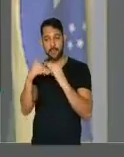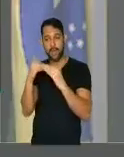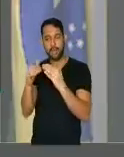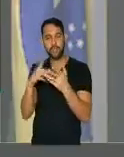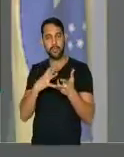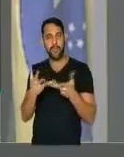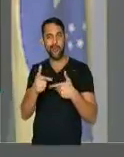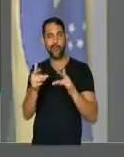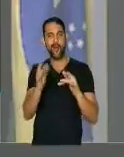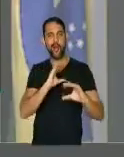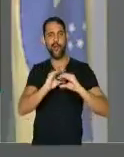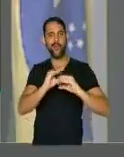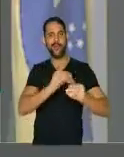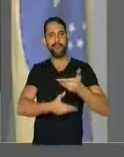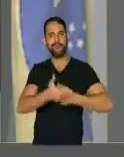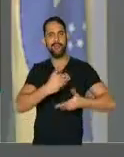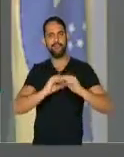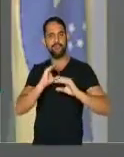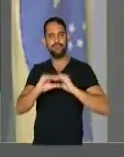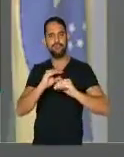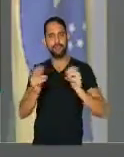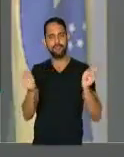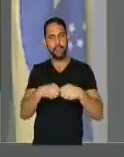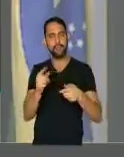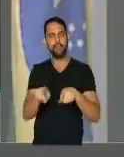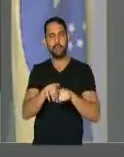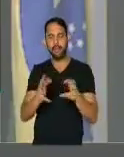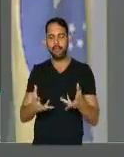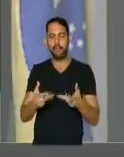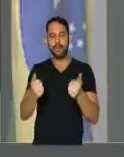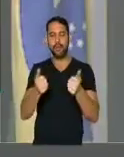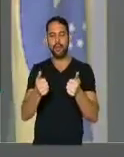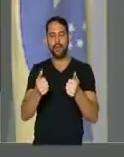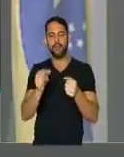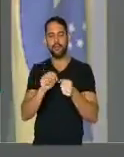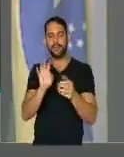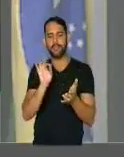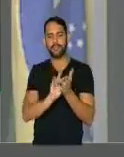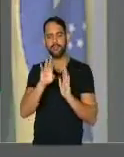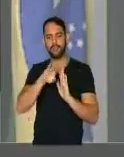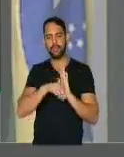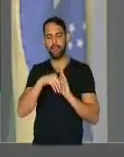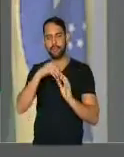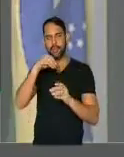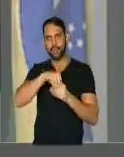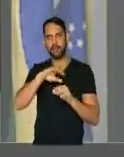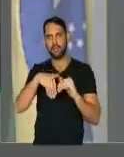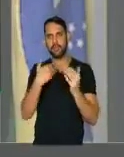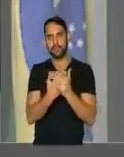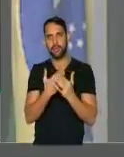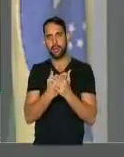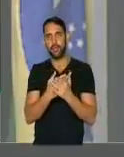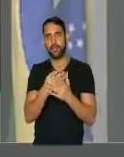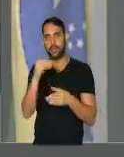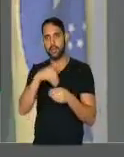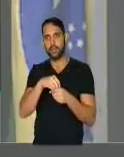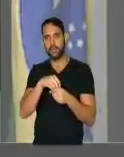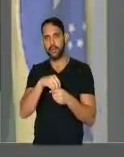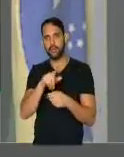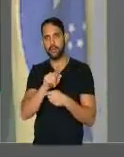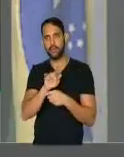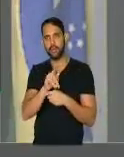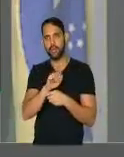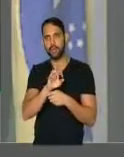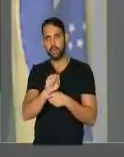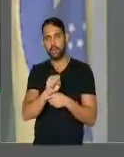conseguiram melhorar a comunicação e consequentemente melhorar a execução dos programas dentro da escola. E aí dentro do